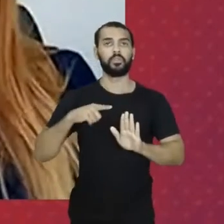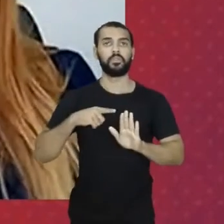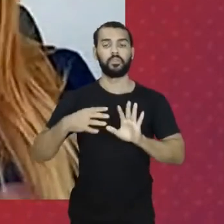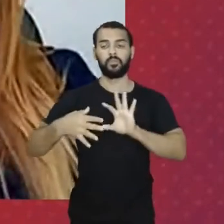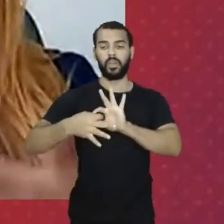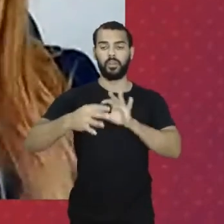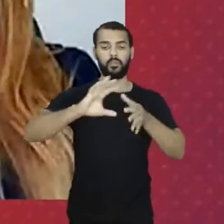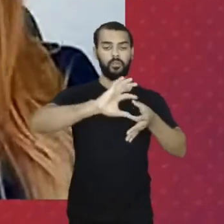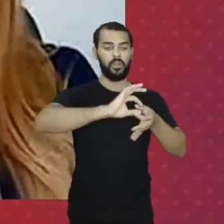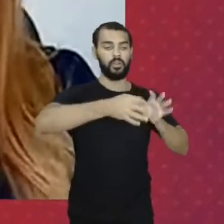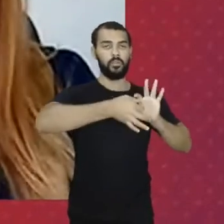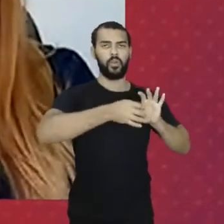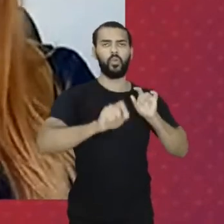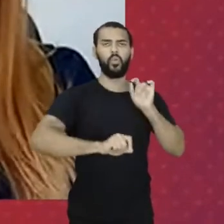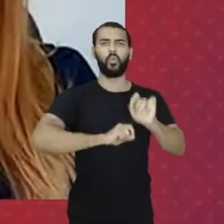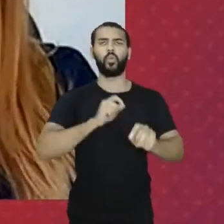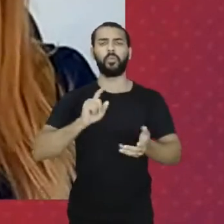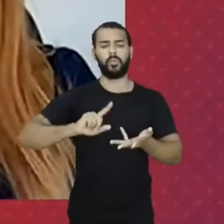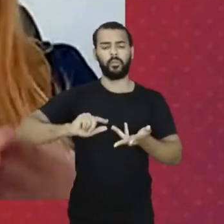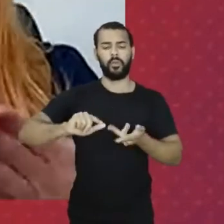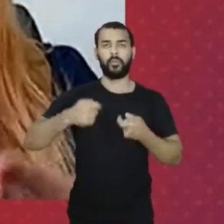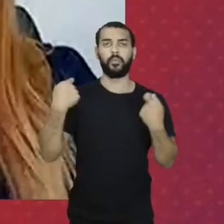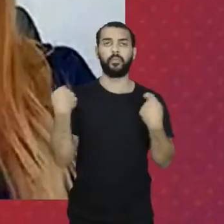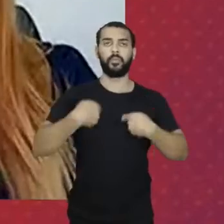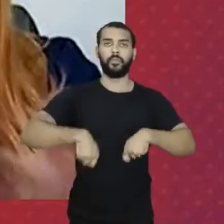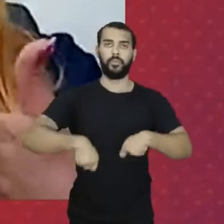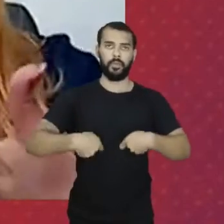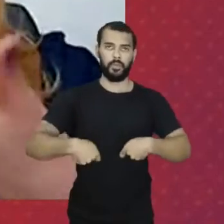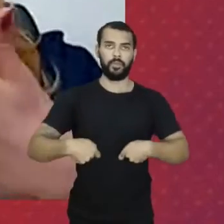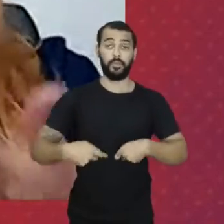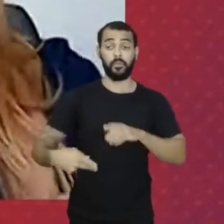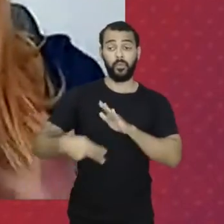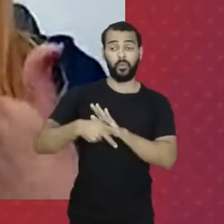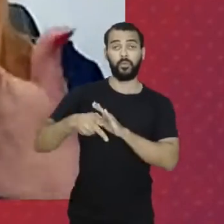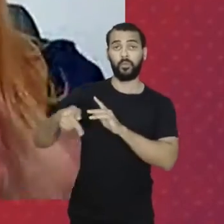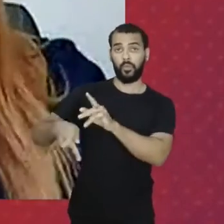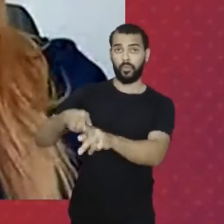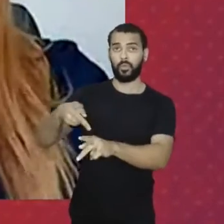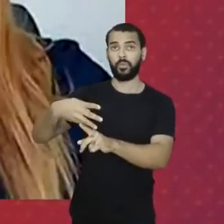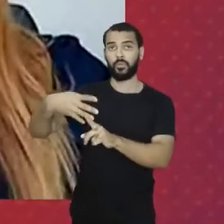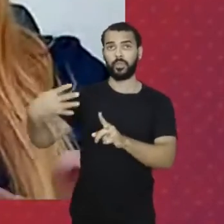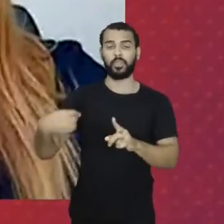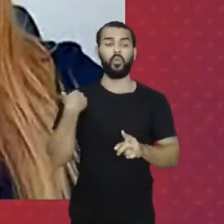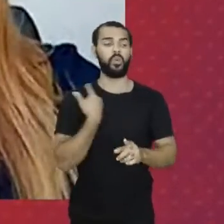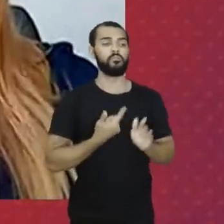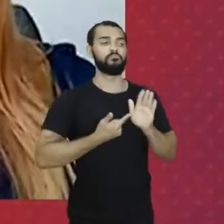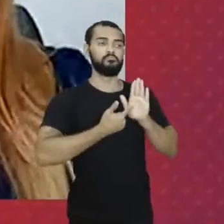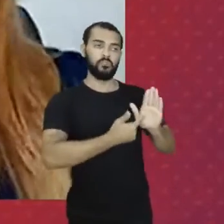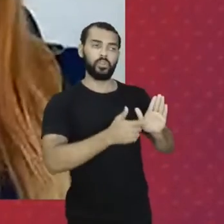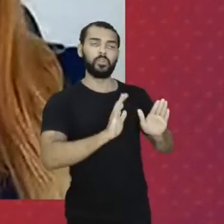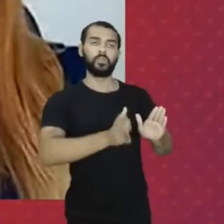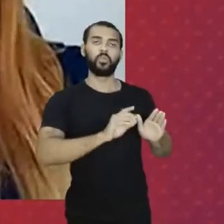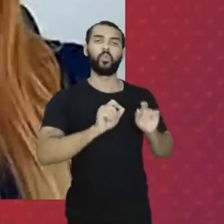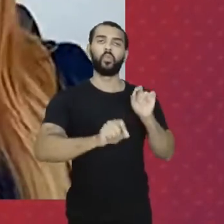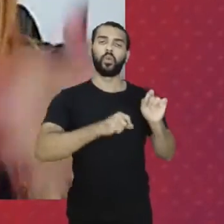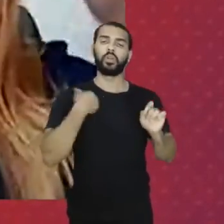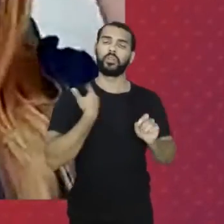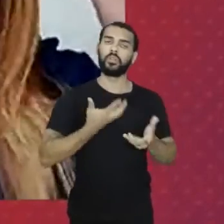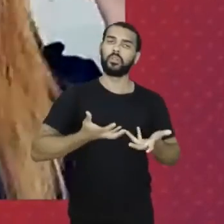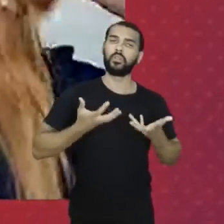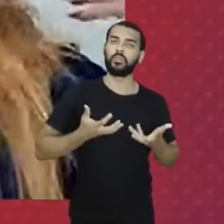interseccionalmente, né, as demandas dessa população. Então, a gente já chega mostrando, né, que nós queremos